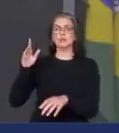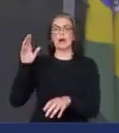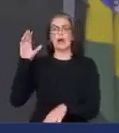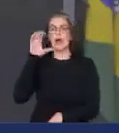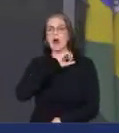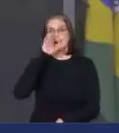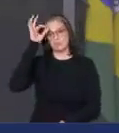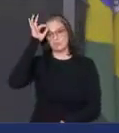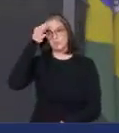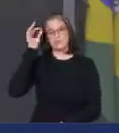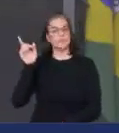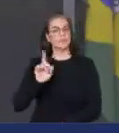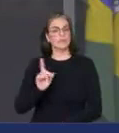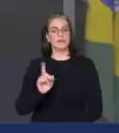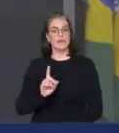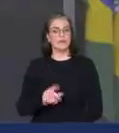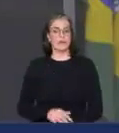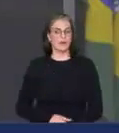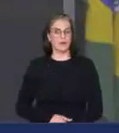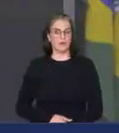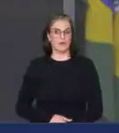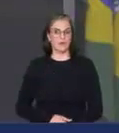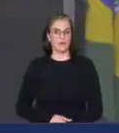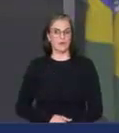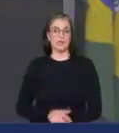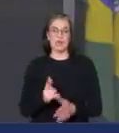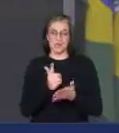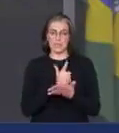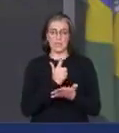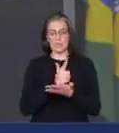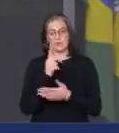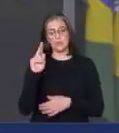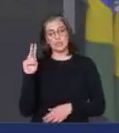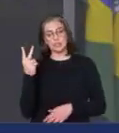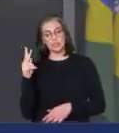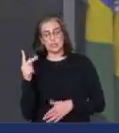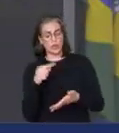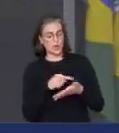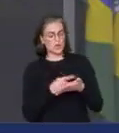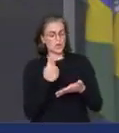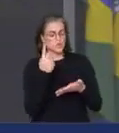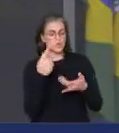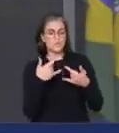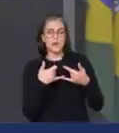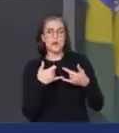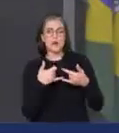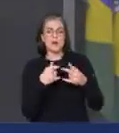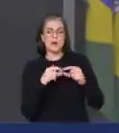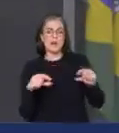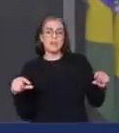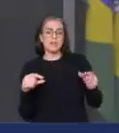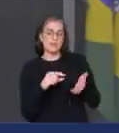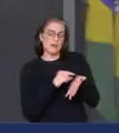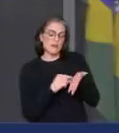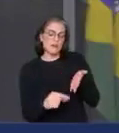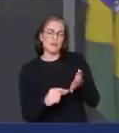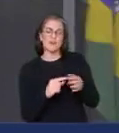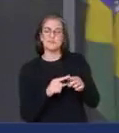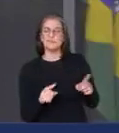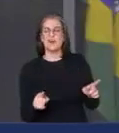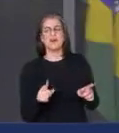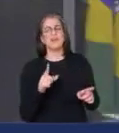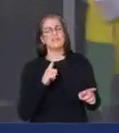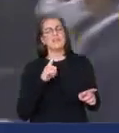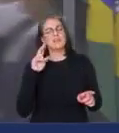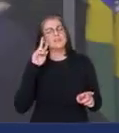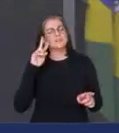de história nos resumem em uma linha. Mas aquilo é sempre o ato derradeiro. Sempre há uma construção